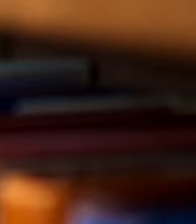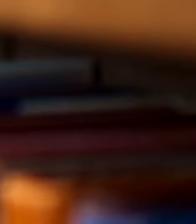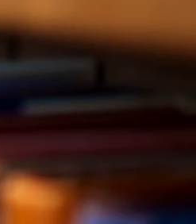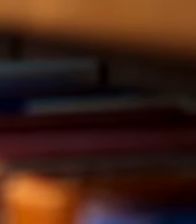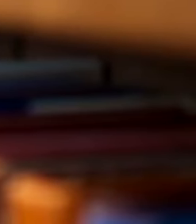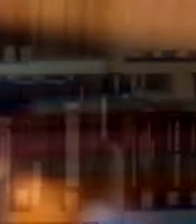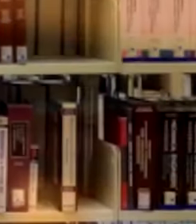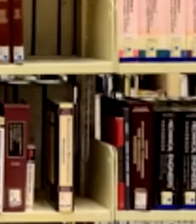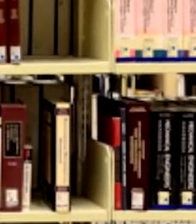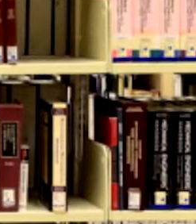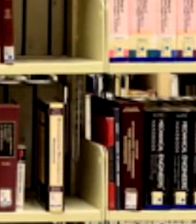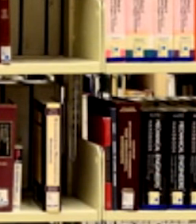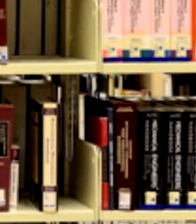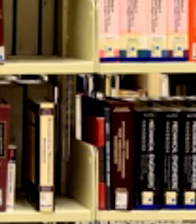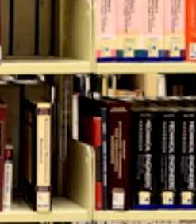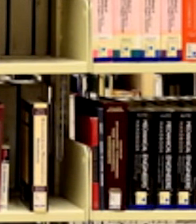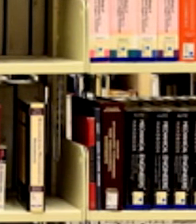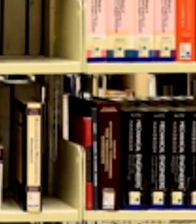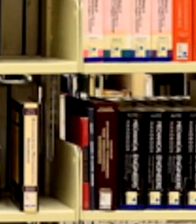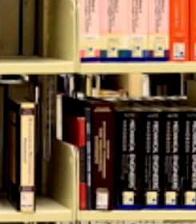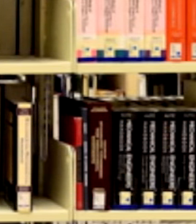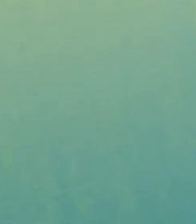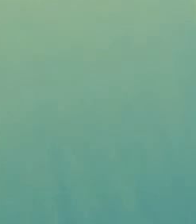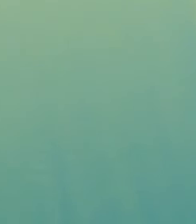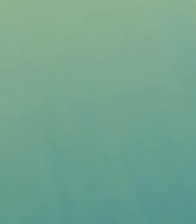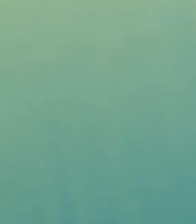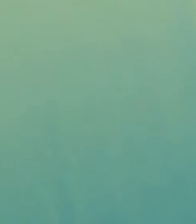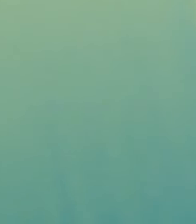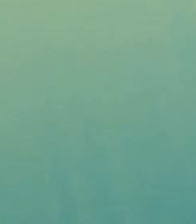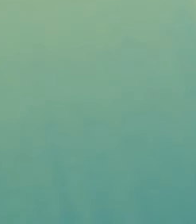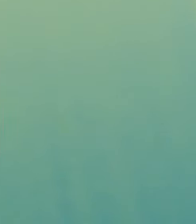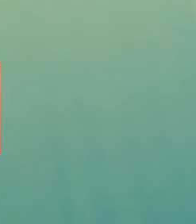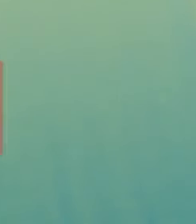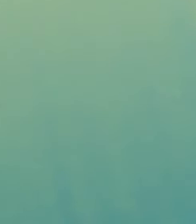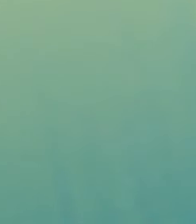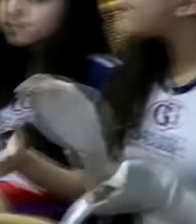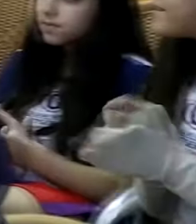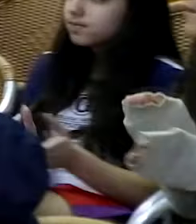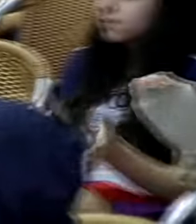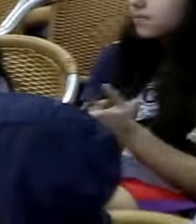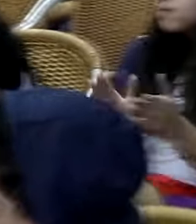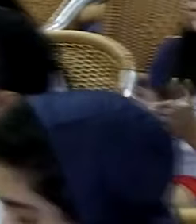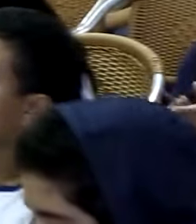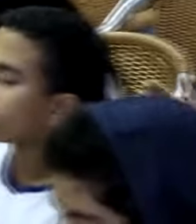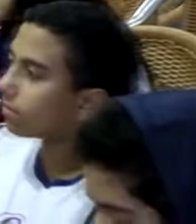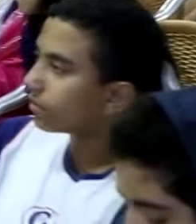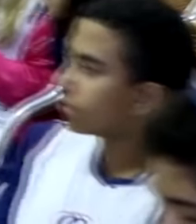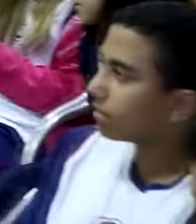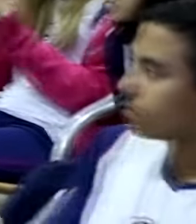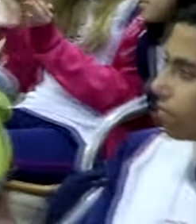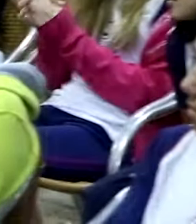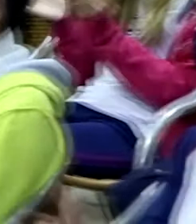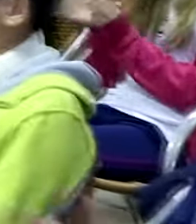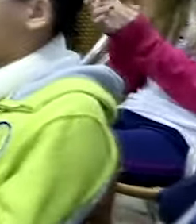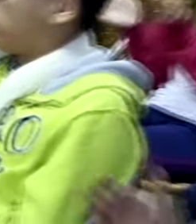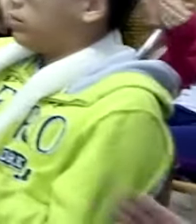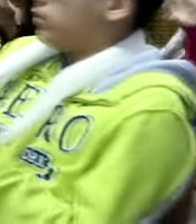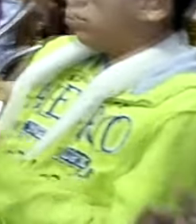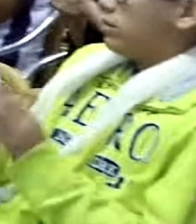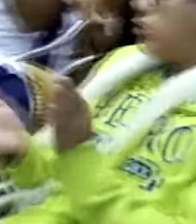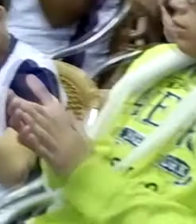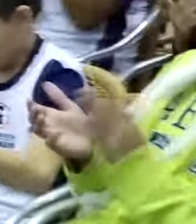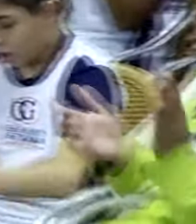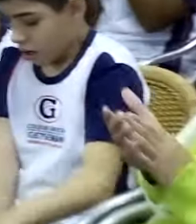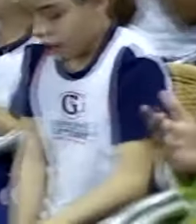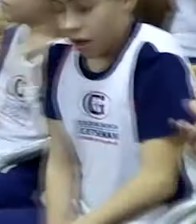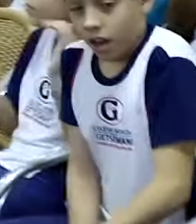Na biblioteca tem os melhores livros. Chegamos no auditório. É nesse lugar que aprendemos um pouco